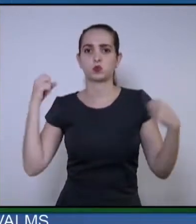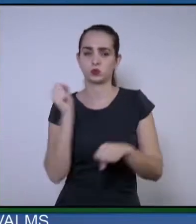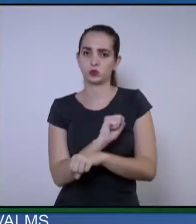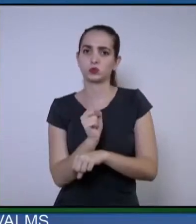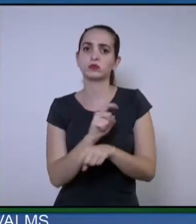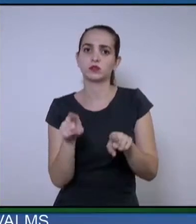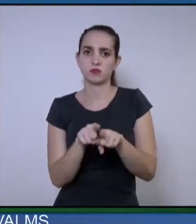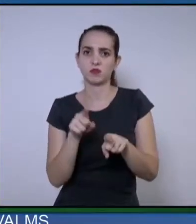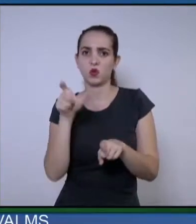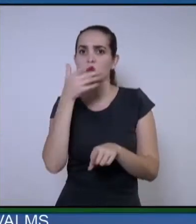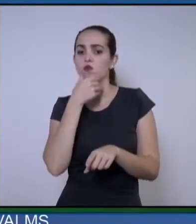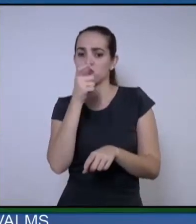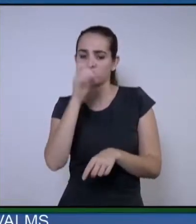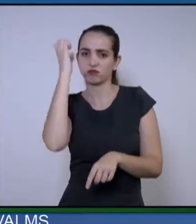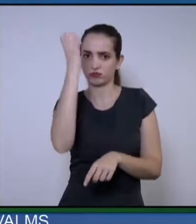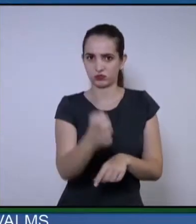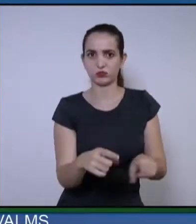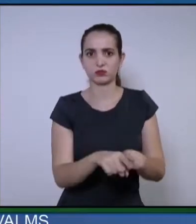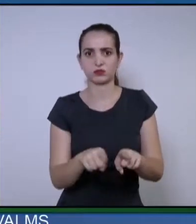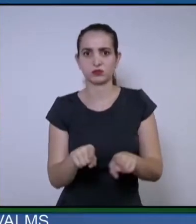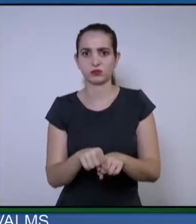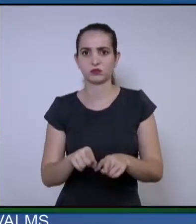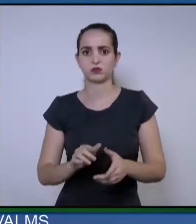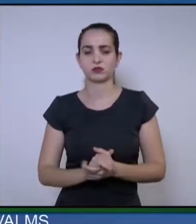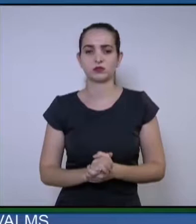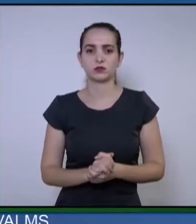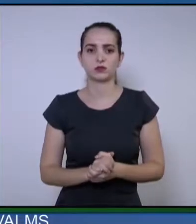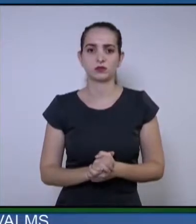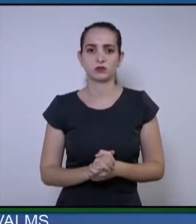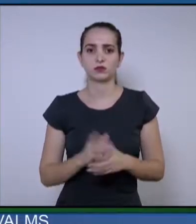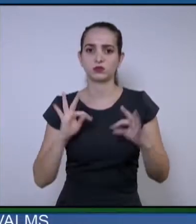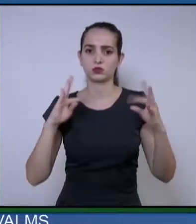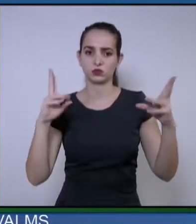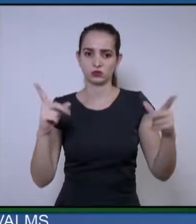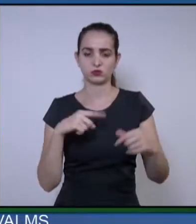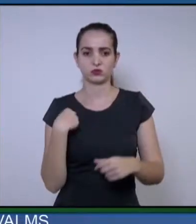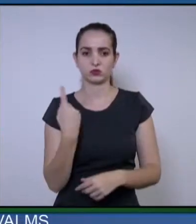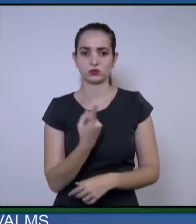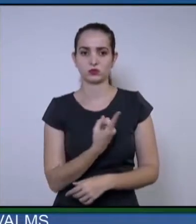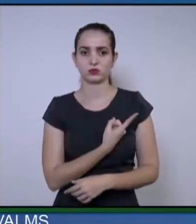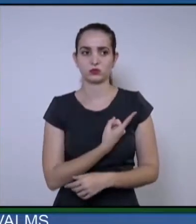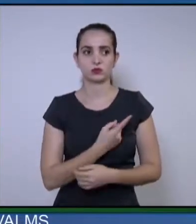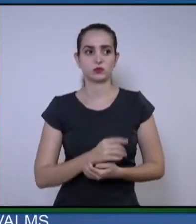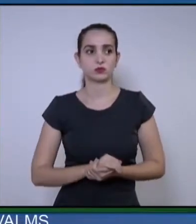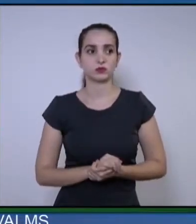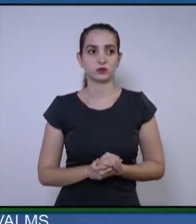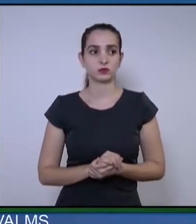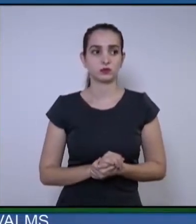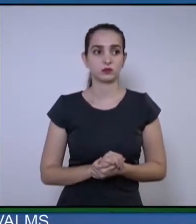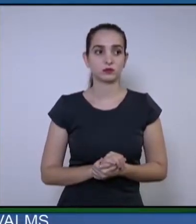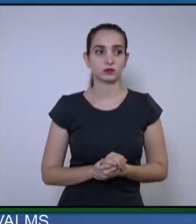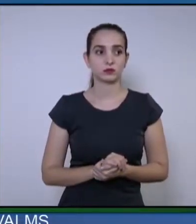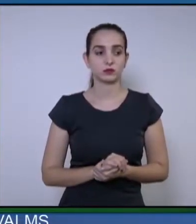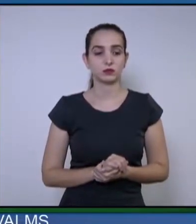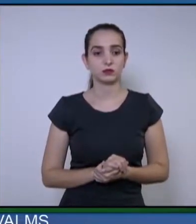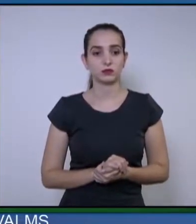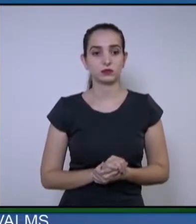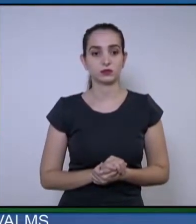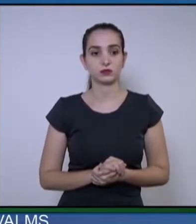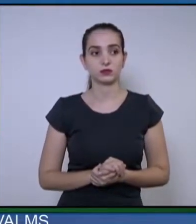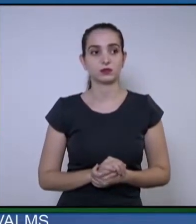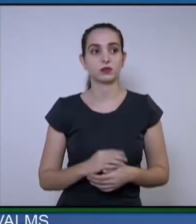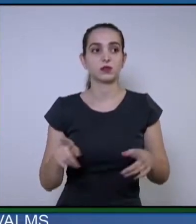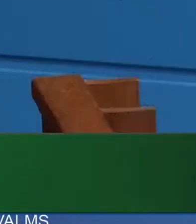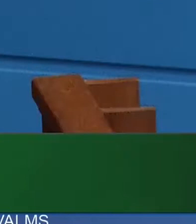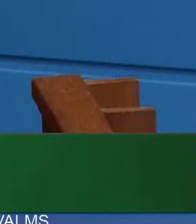também de uma forma brutal e covarde, que Deus guarde todos nós. Obrigado pela parte, deputado Cabalmi. Eu que agradeço, deputado